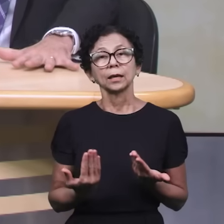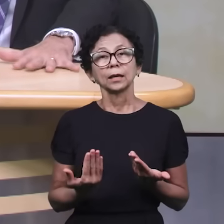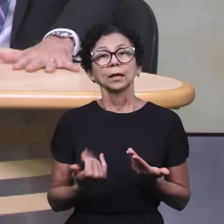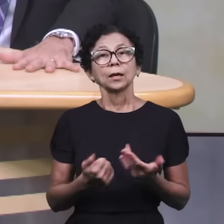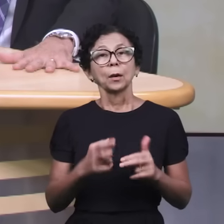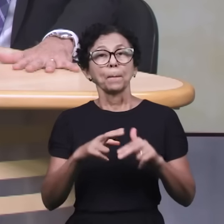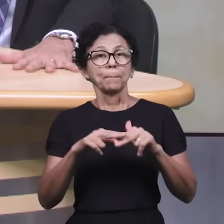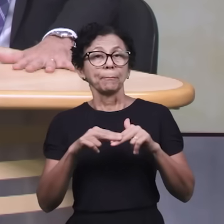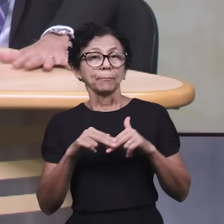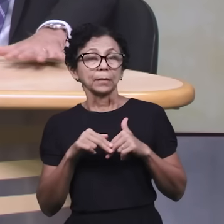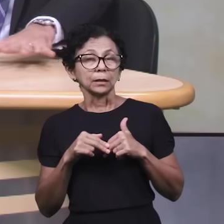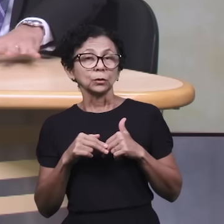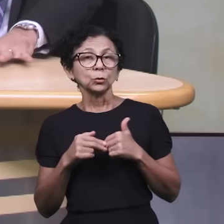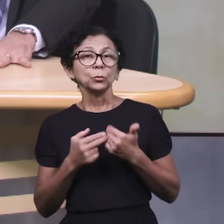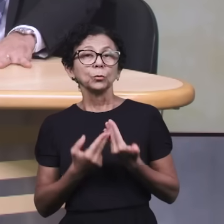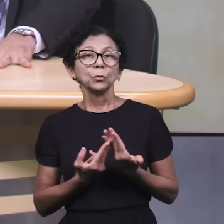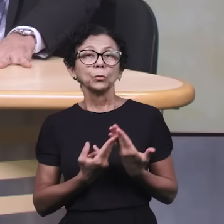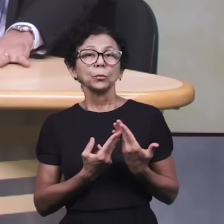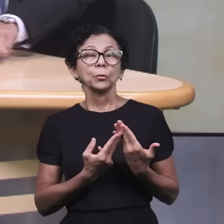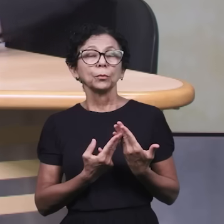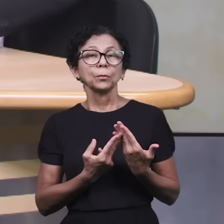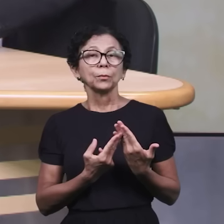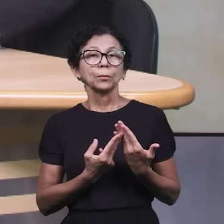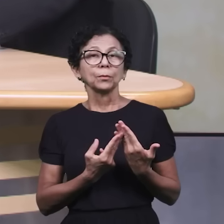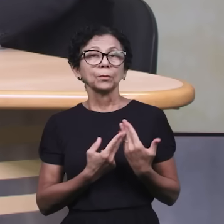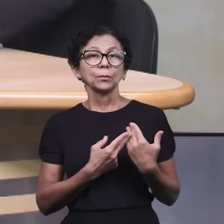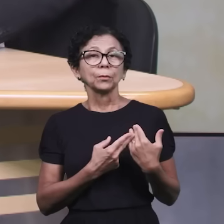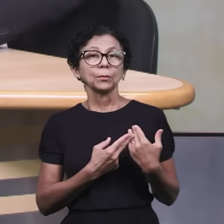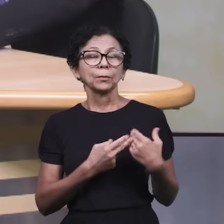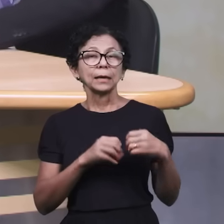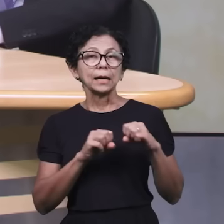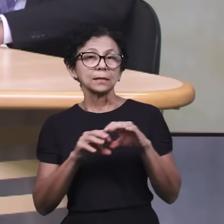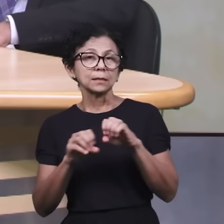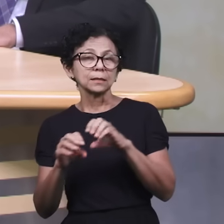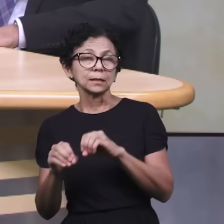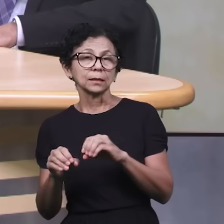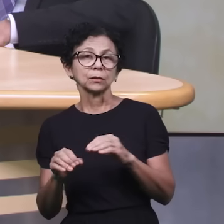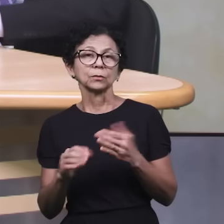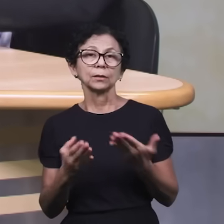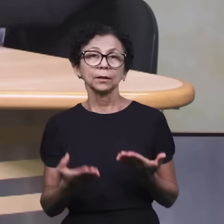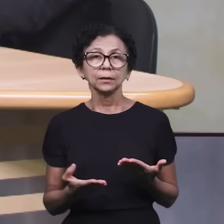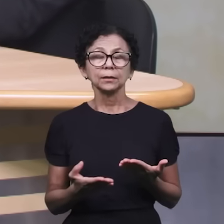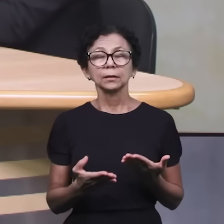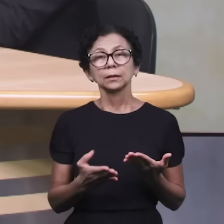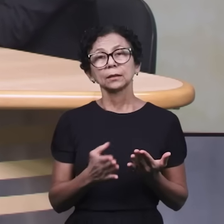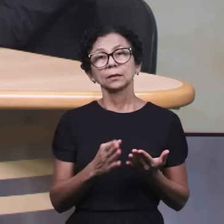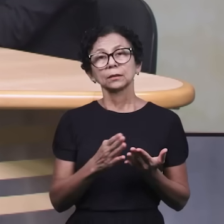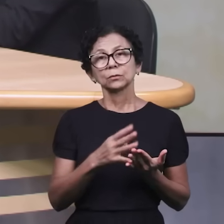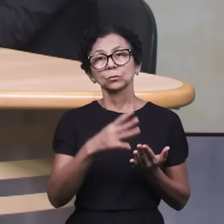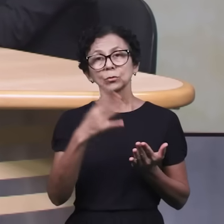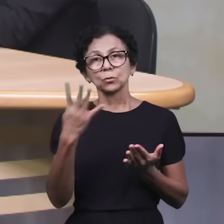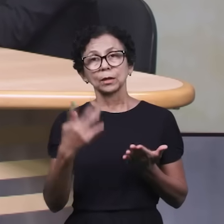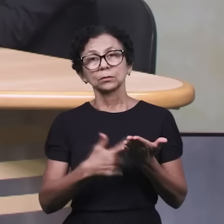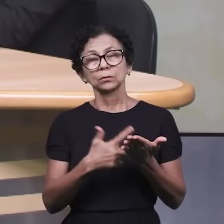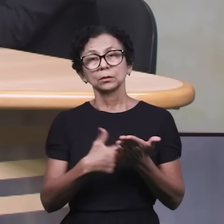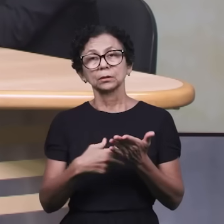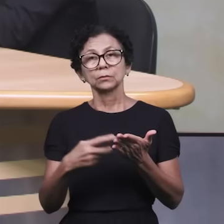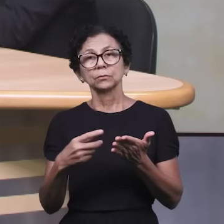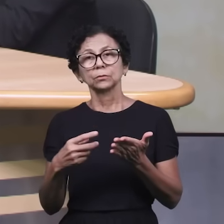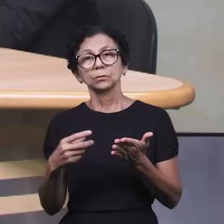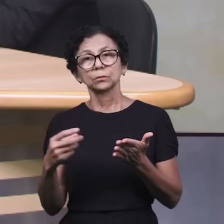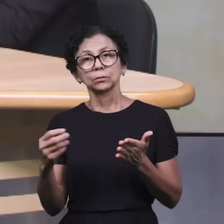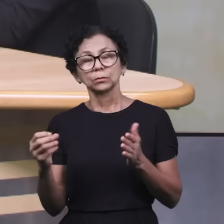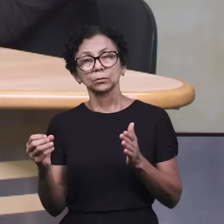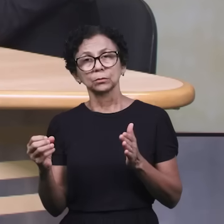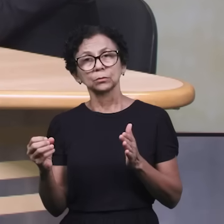batizar em nome do Pai, do Filho e do Espírito Santo. Vocês concordam com isso? Como é que é? O que vocês têm para falar sobre